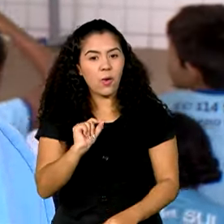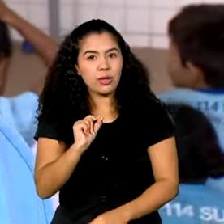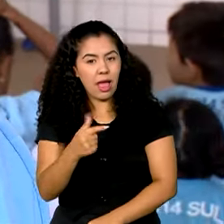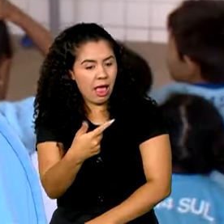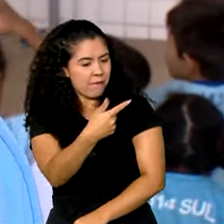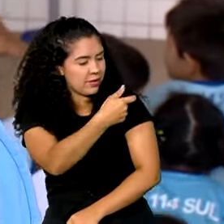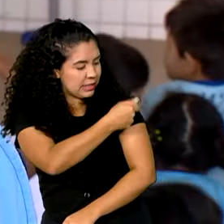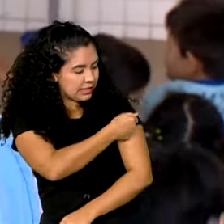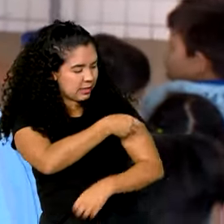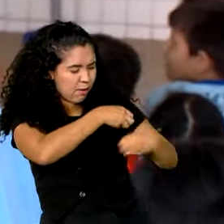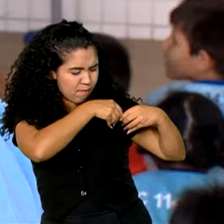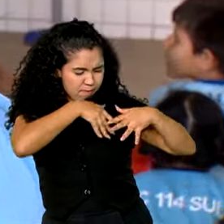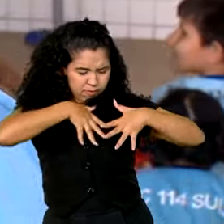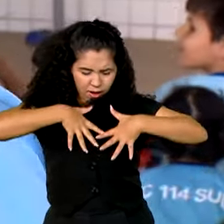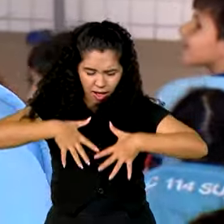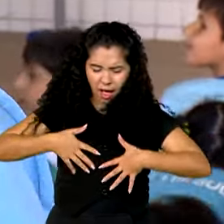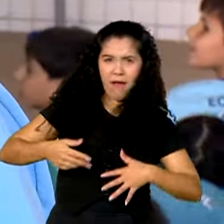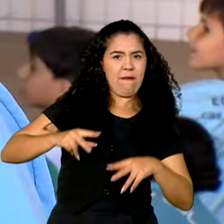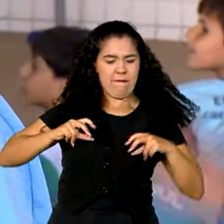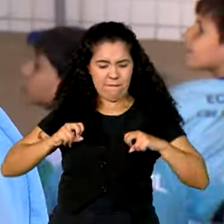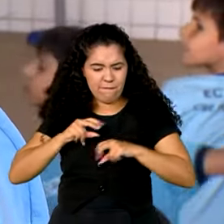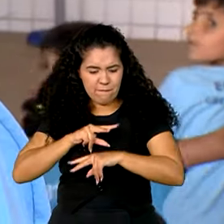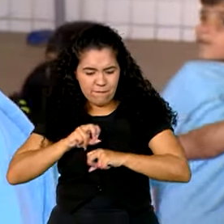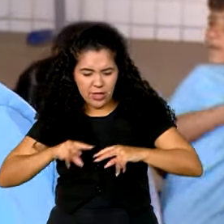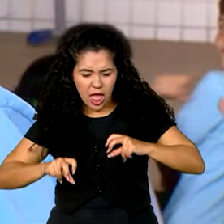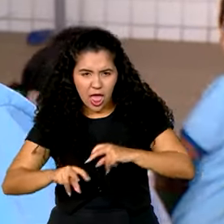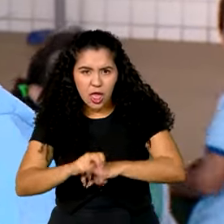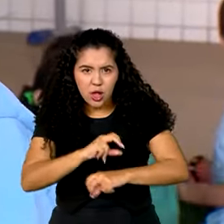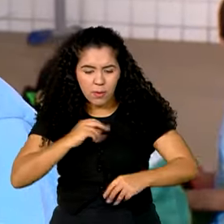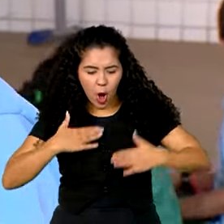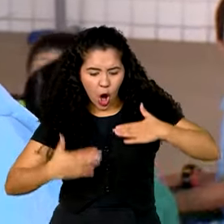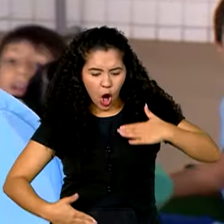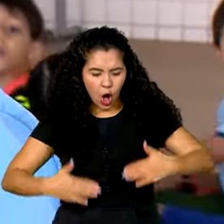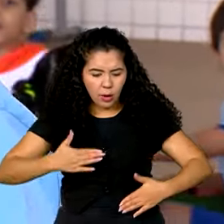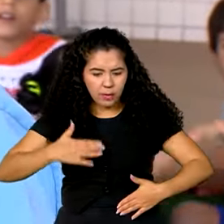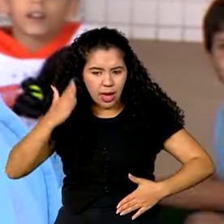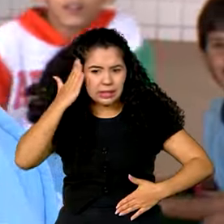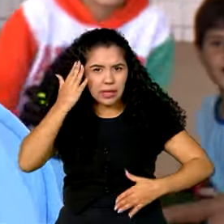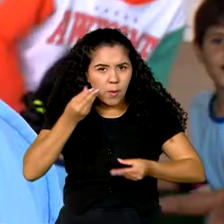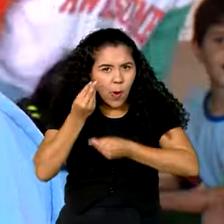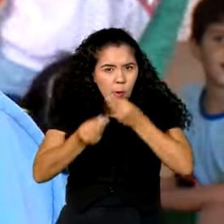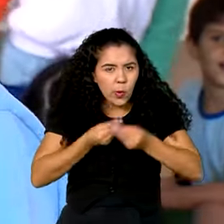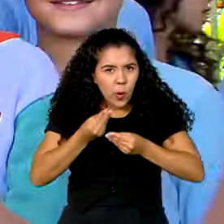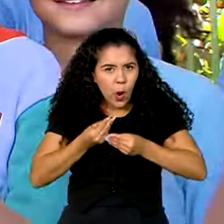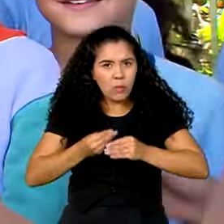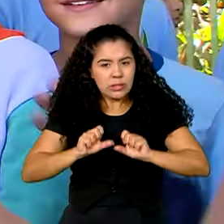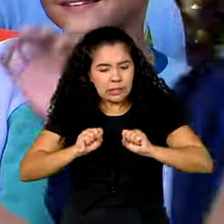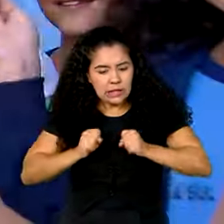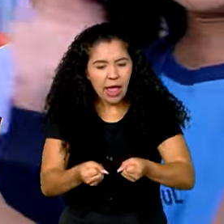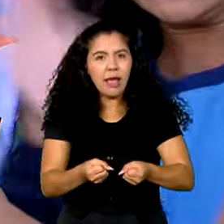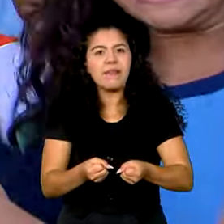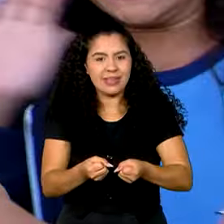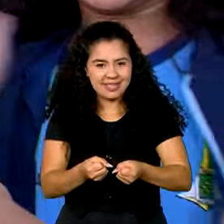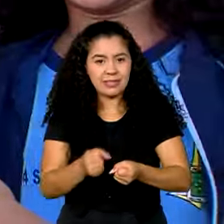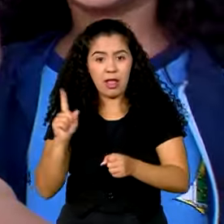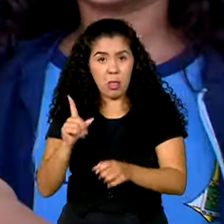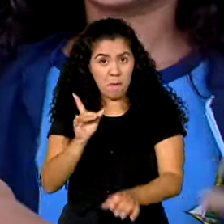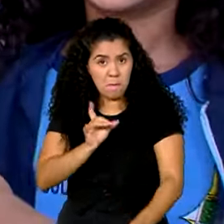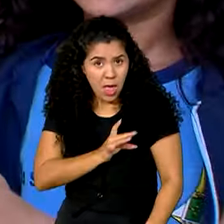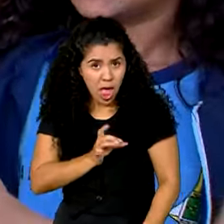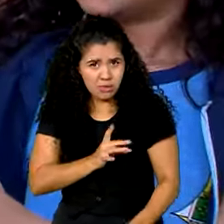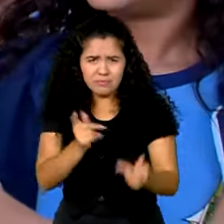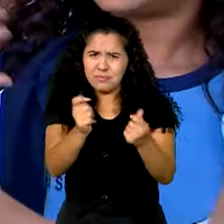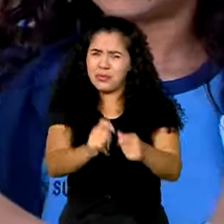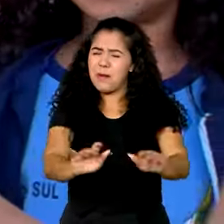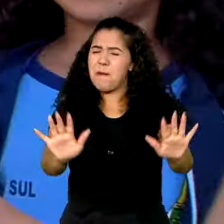do vírus para o seu corpo poder aprender a combater para quando chegar já saber se defender. Não precisa ter medo,